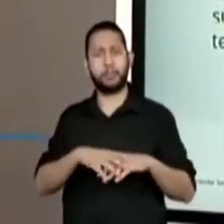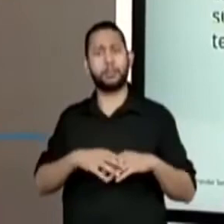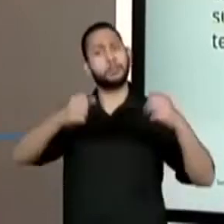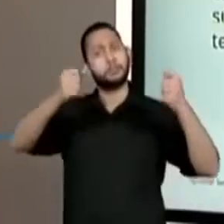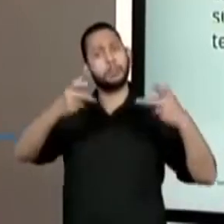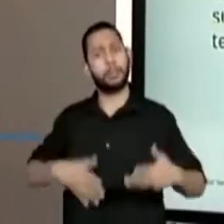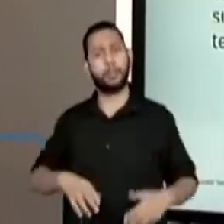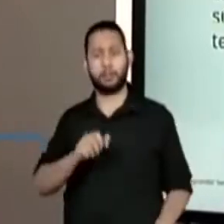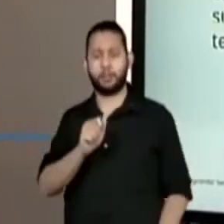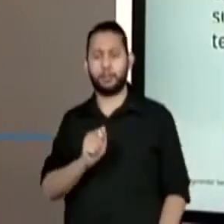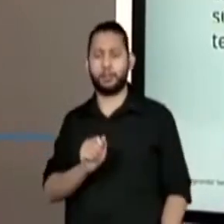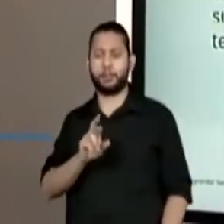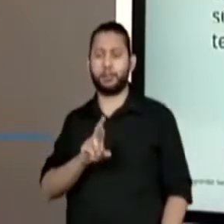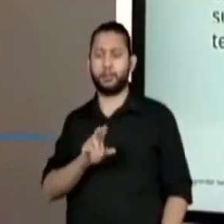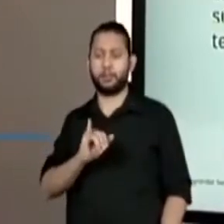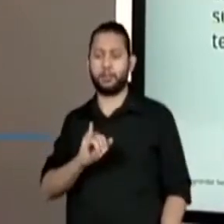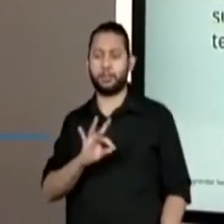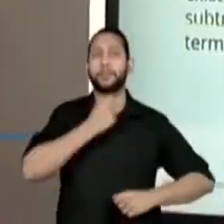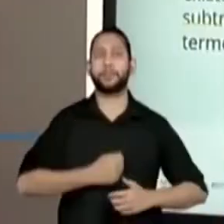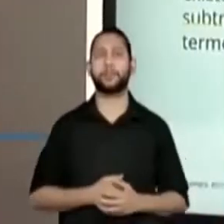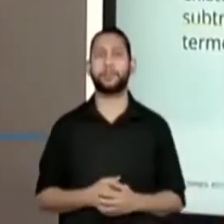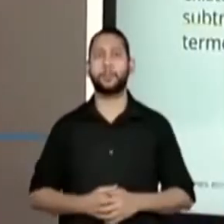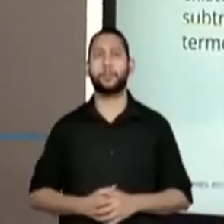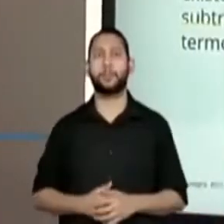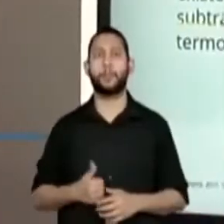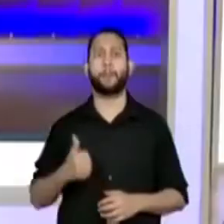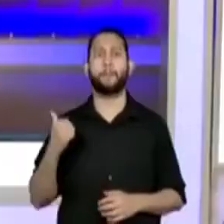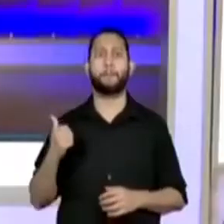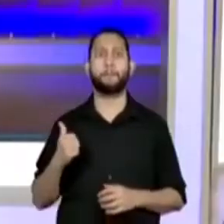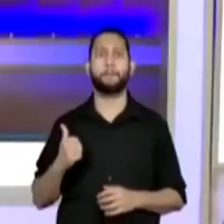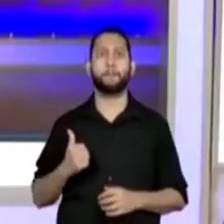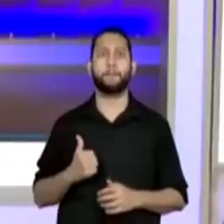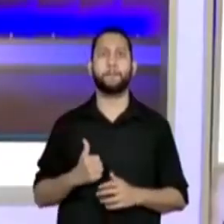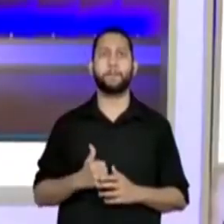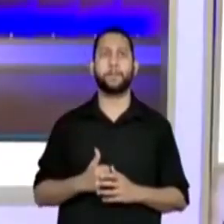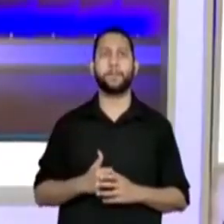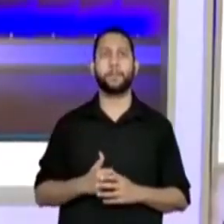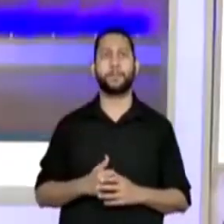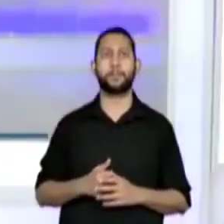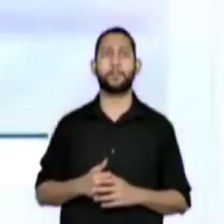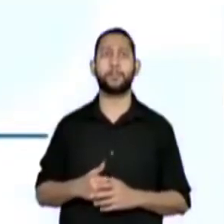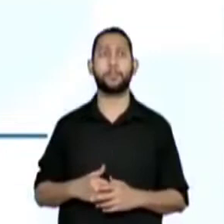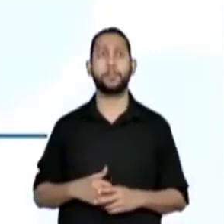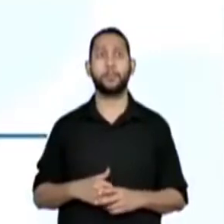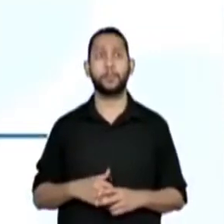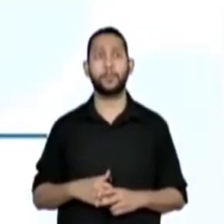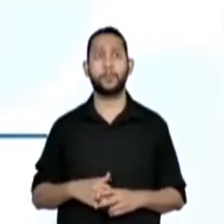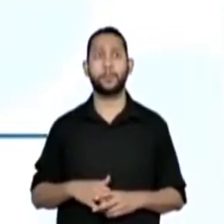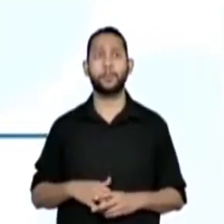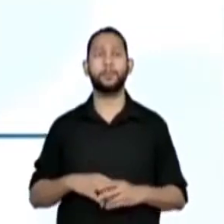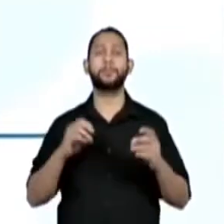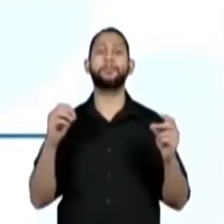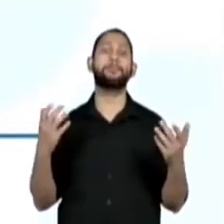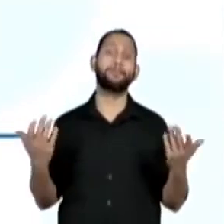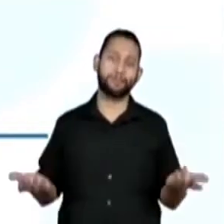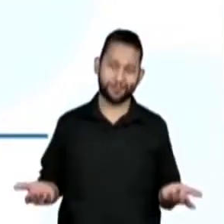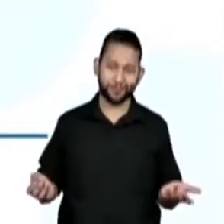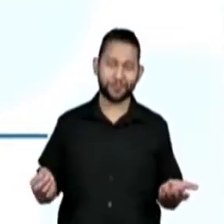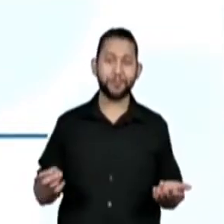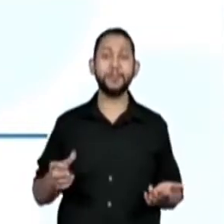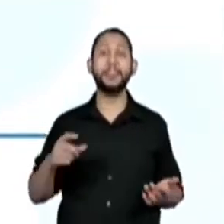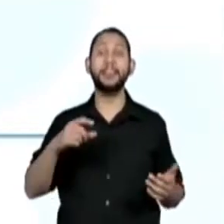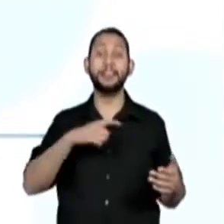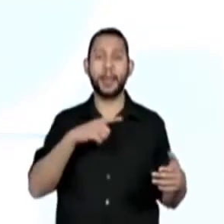aritmética tá soma e subtração avançando aqui vamos lá turma